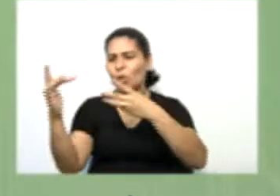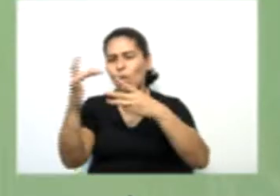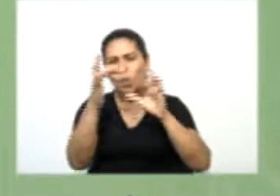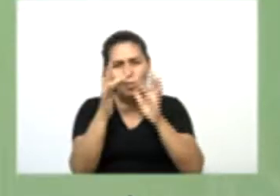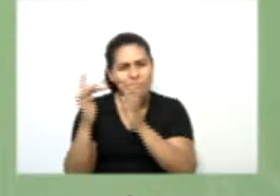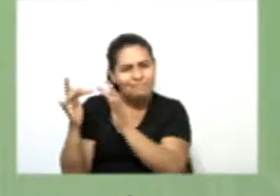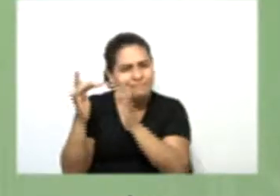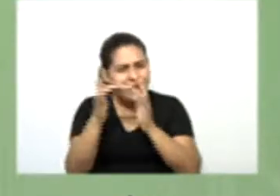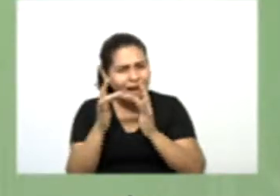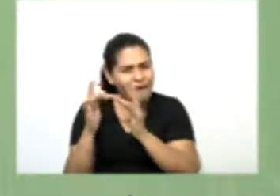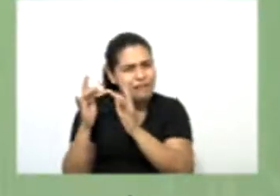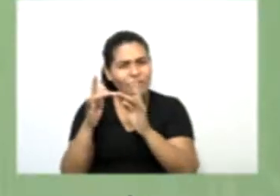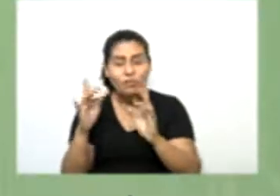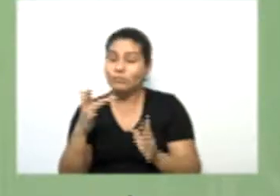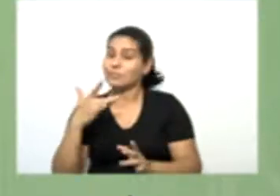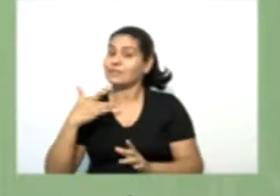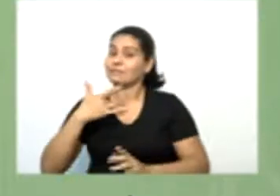relacionar